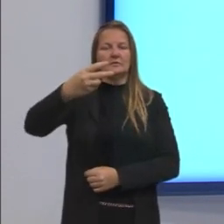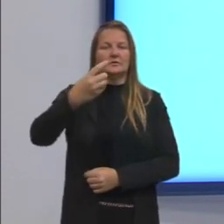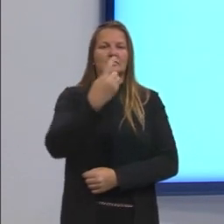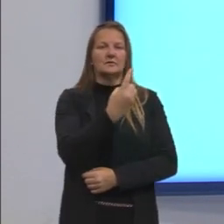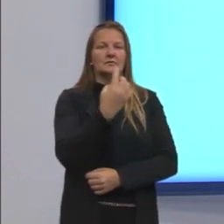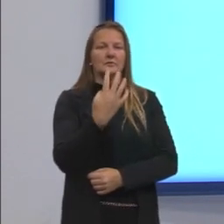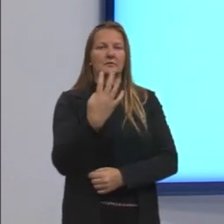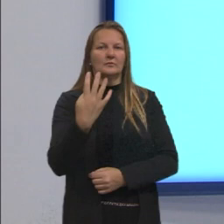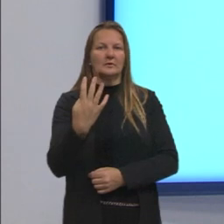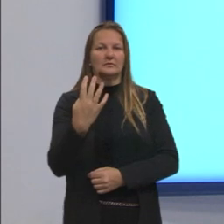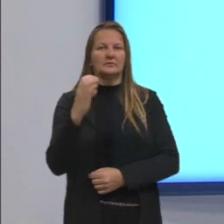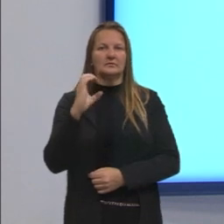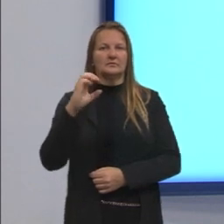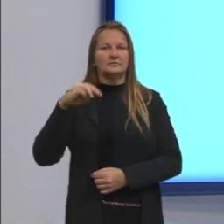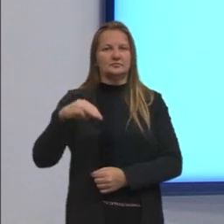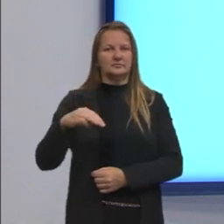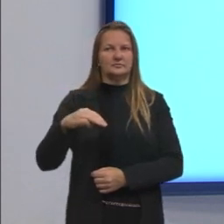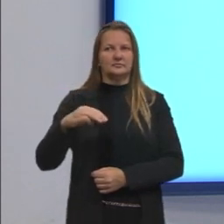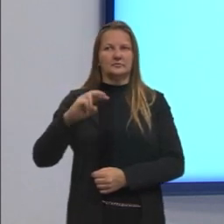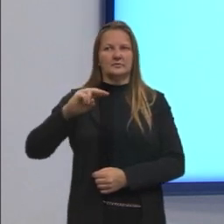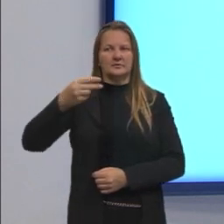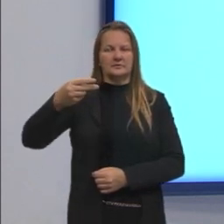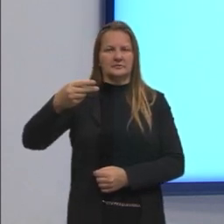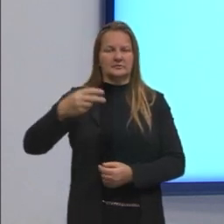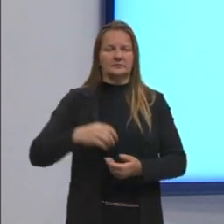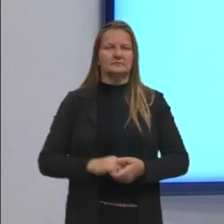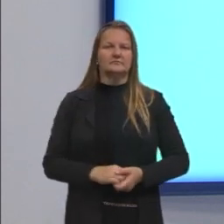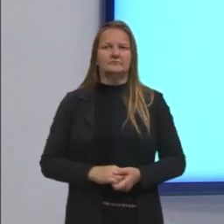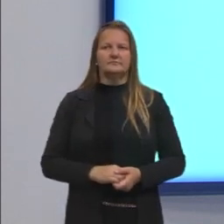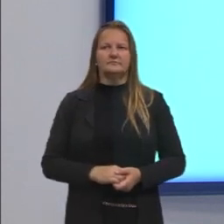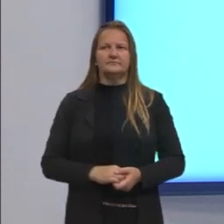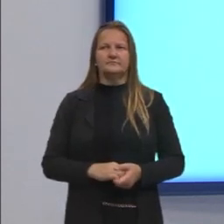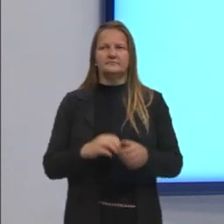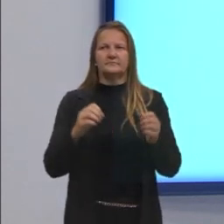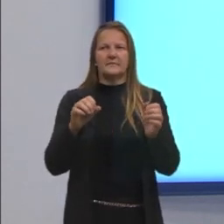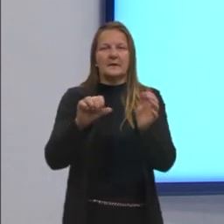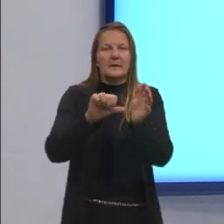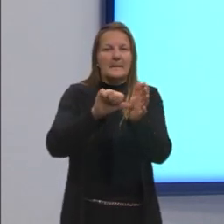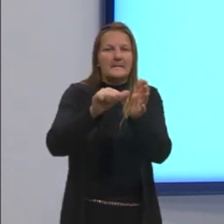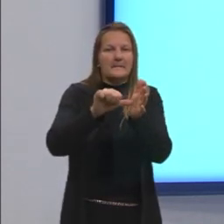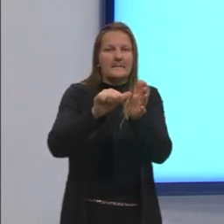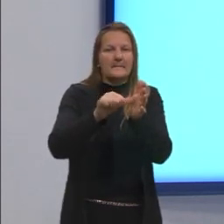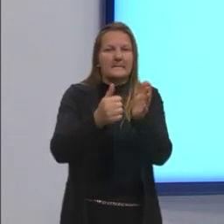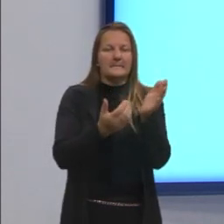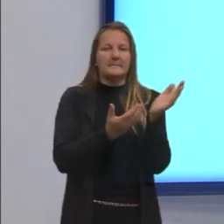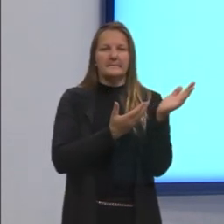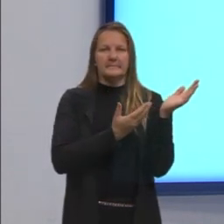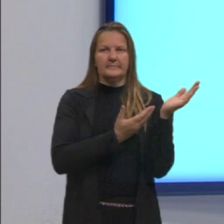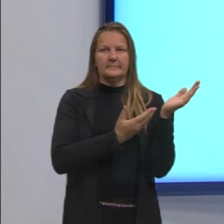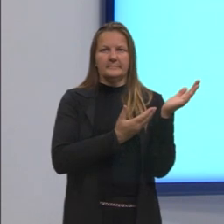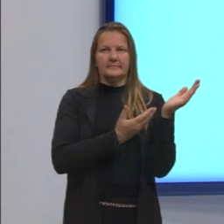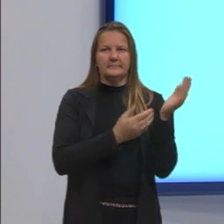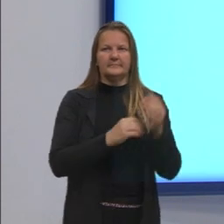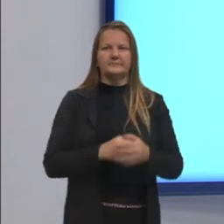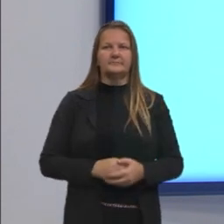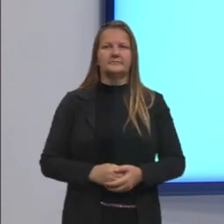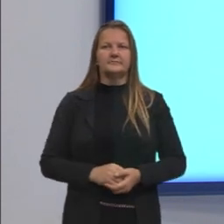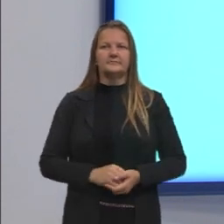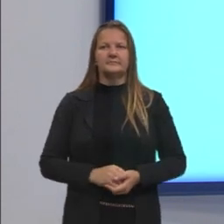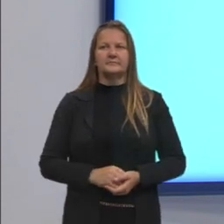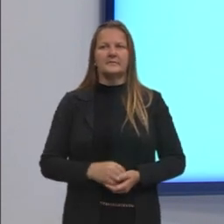144 cm quadrados Essa é a área ali do meu suporte agora